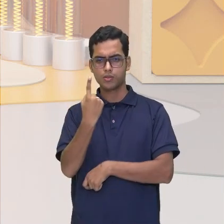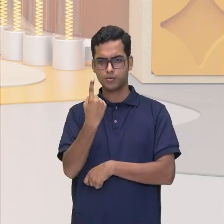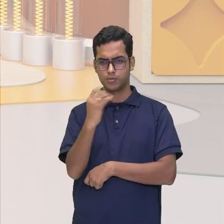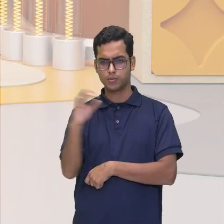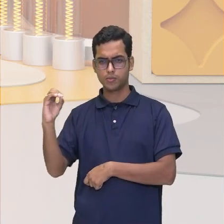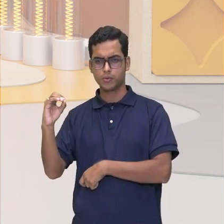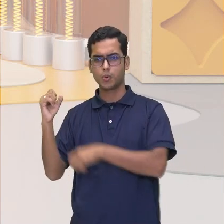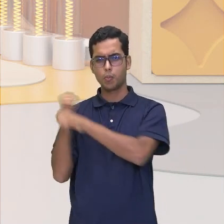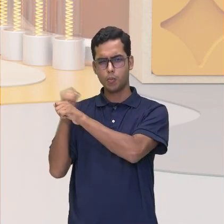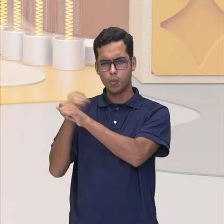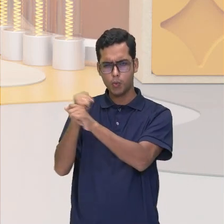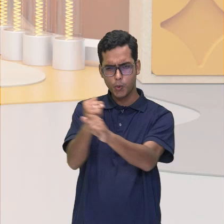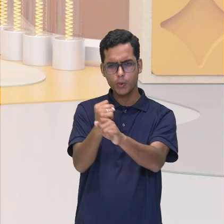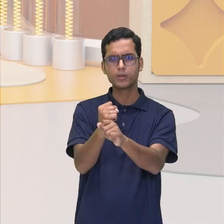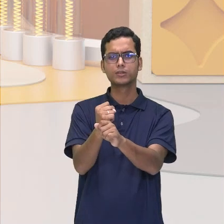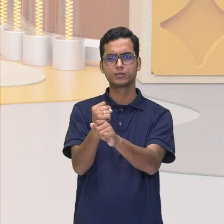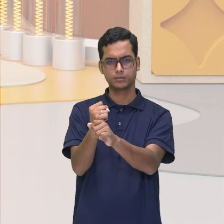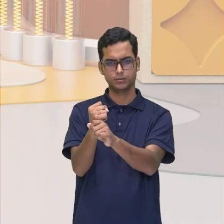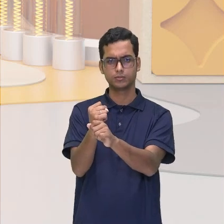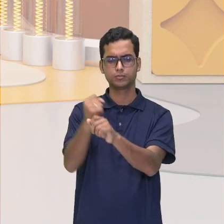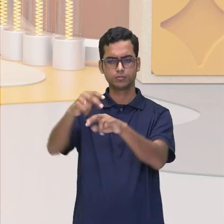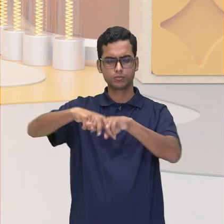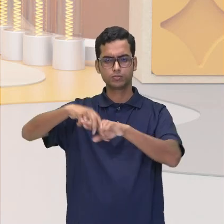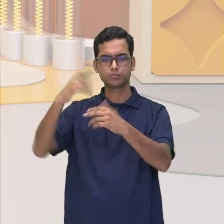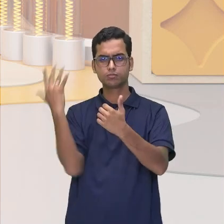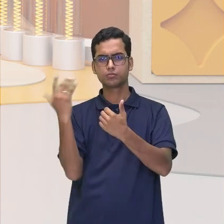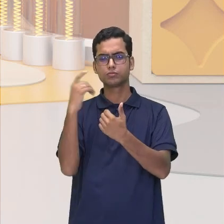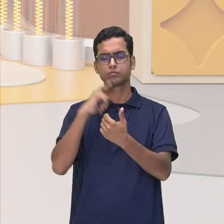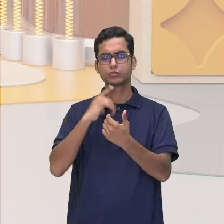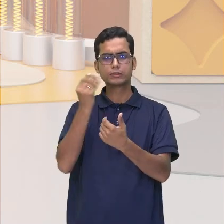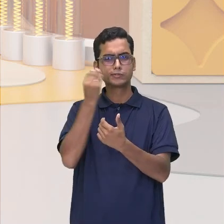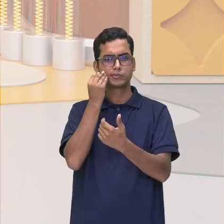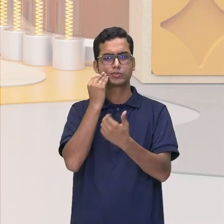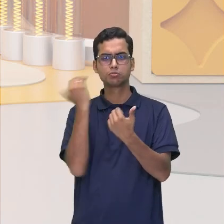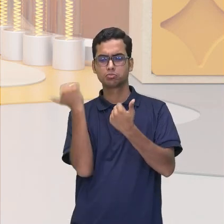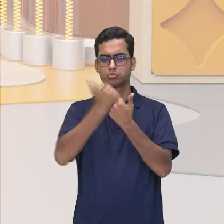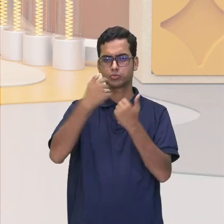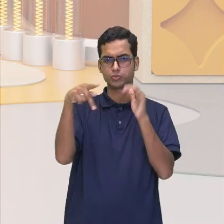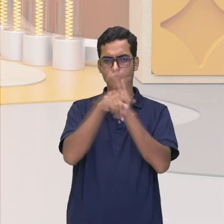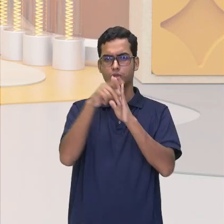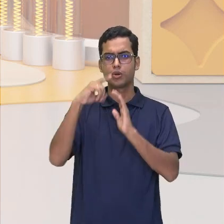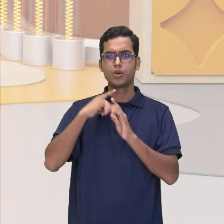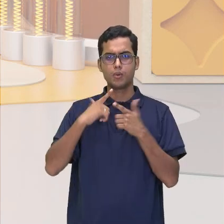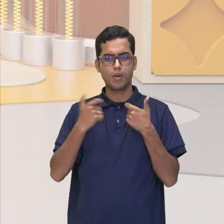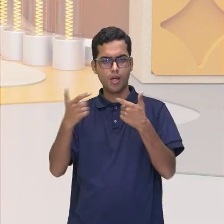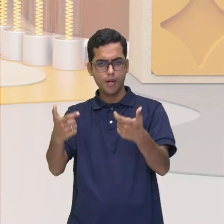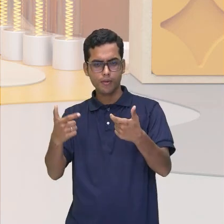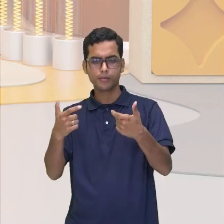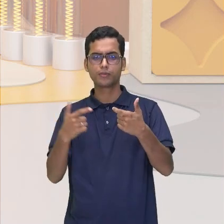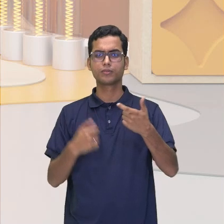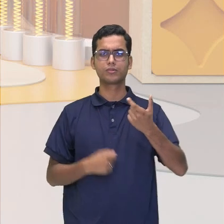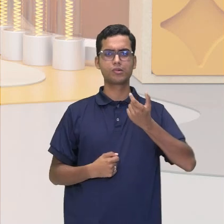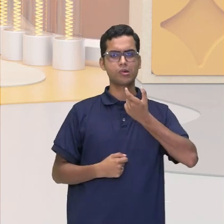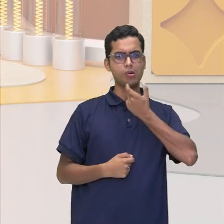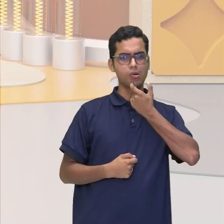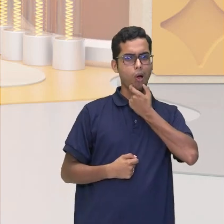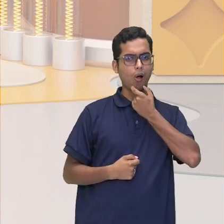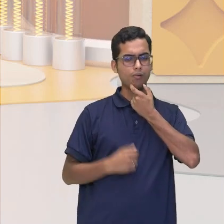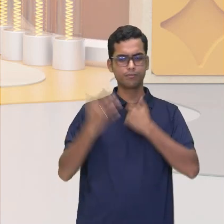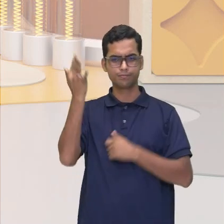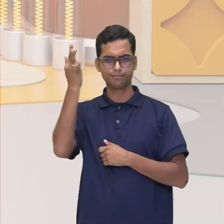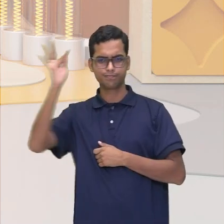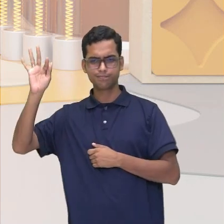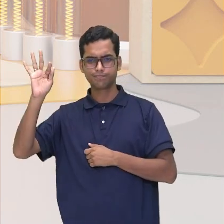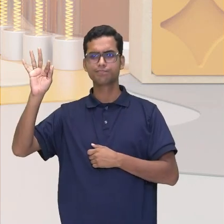conflito pelo trono, né, da França. Na verdade, foi uma guerra entre Inglaterra e